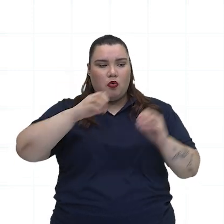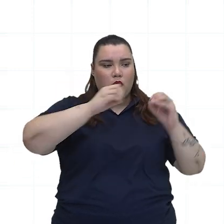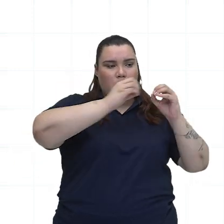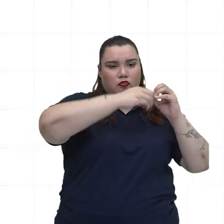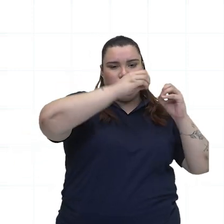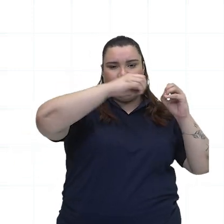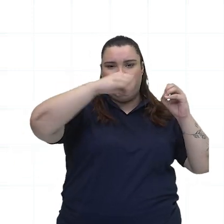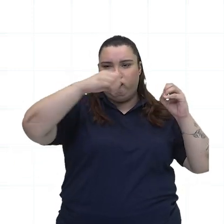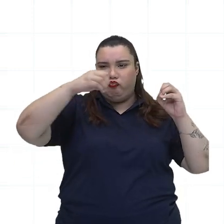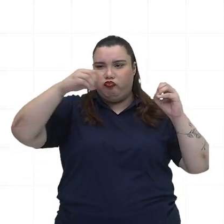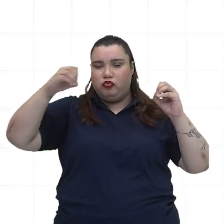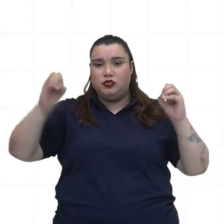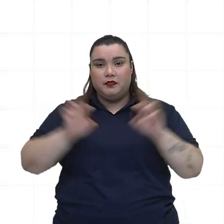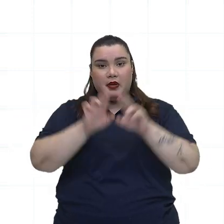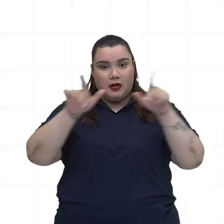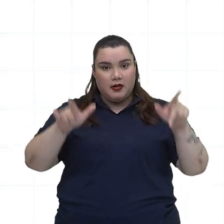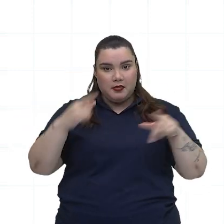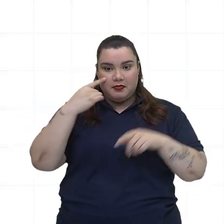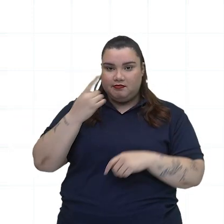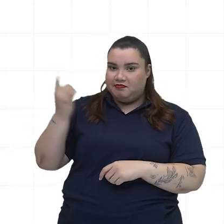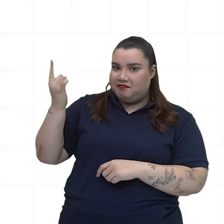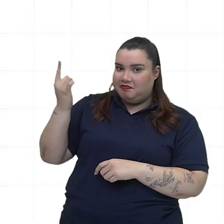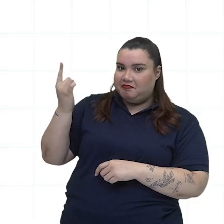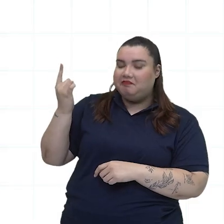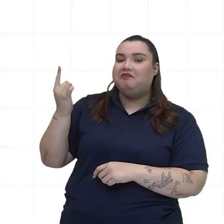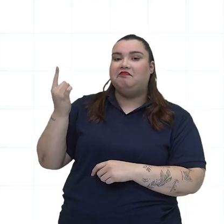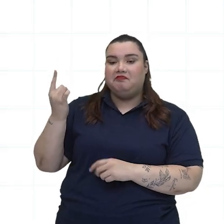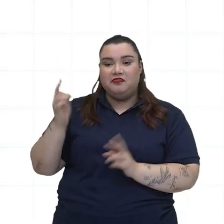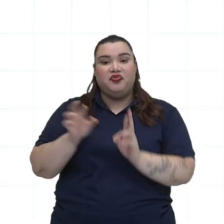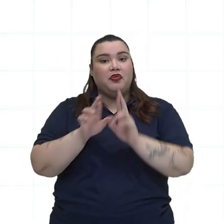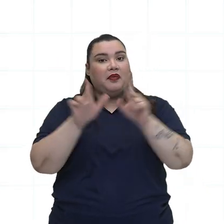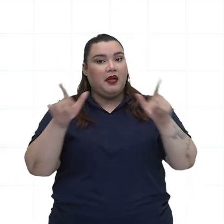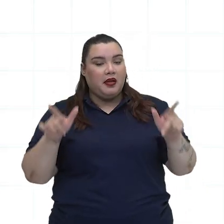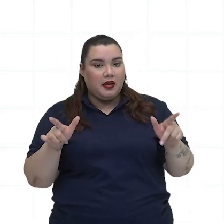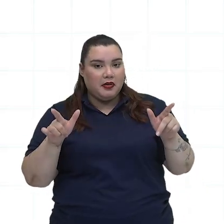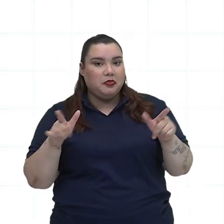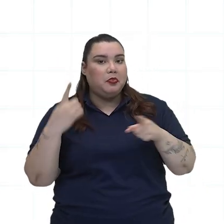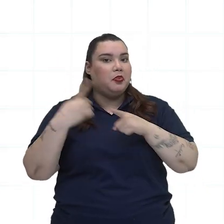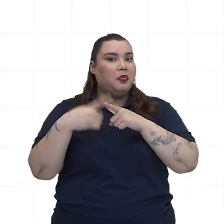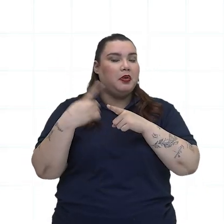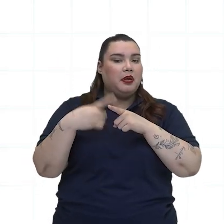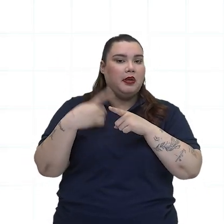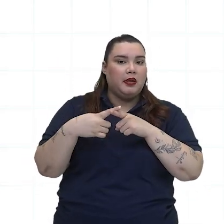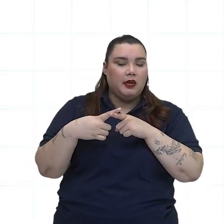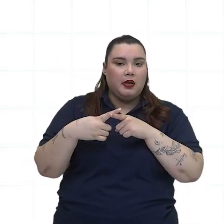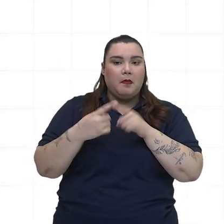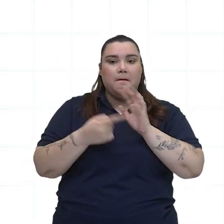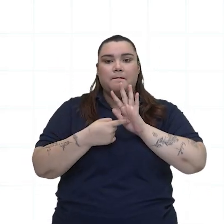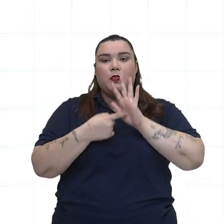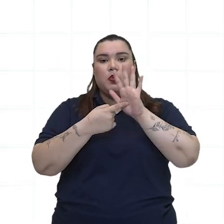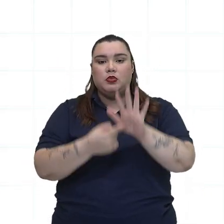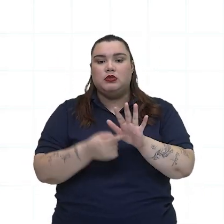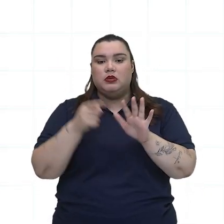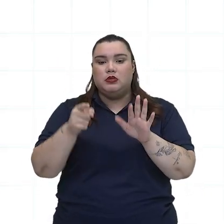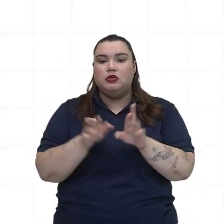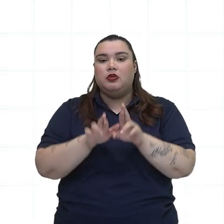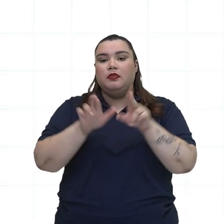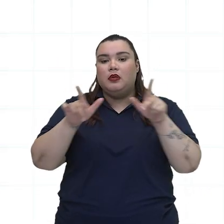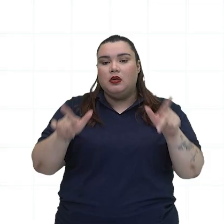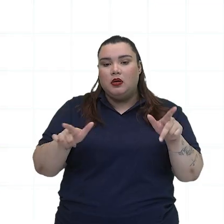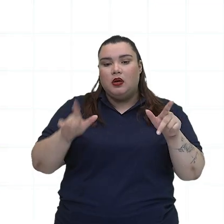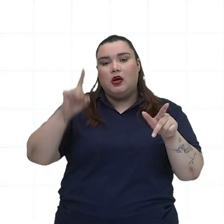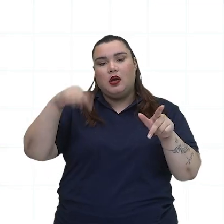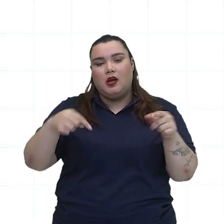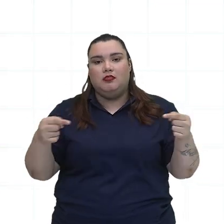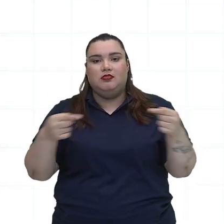um xilofone. Vocês já estão vendo que ela é totalmente diferente? Justamente o que traz essa diferença é